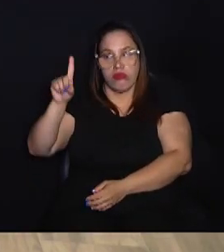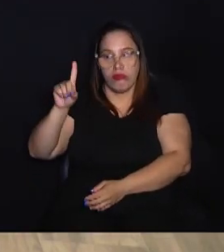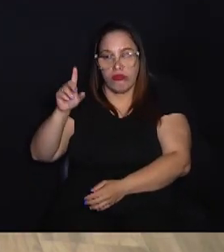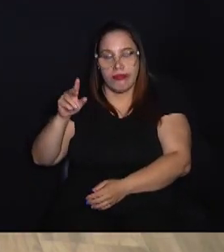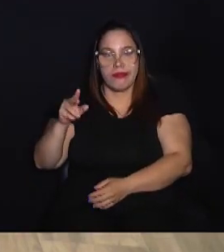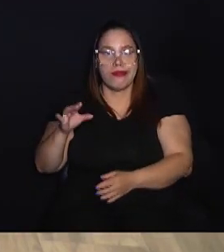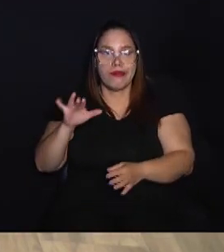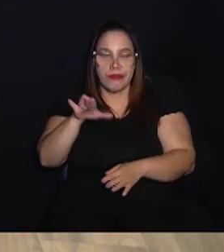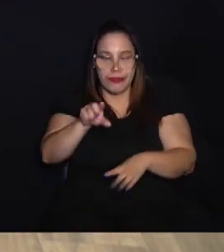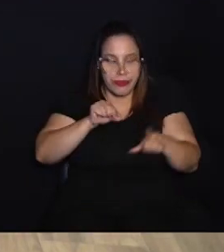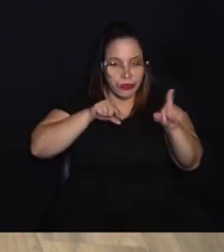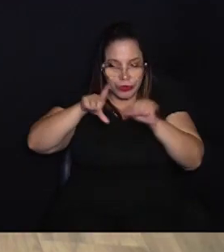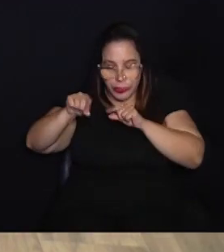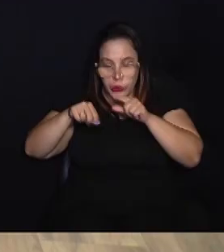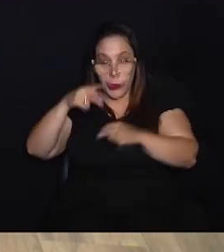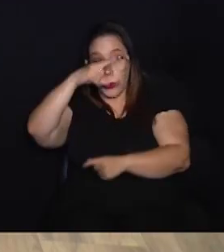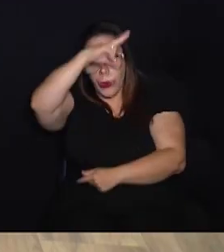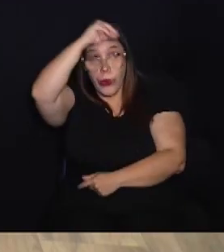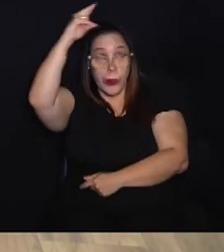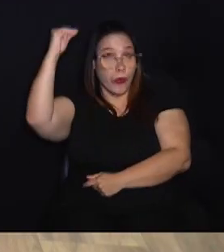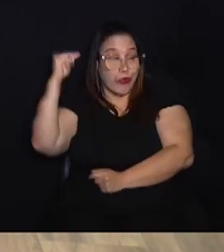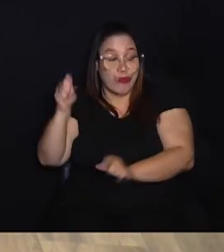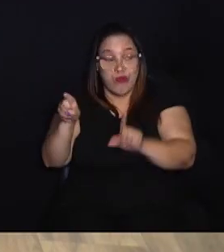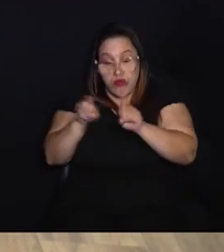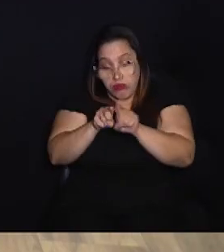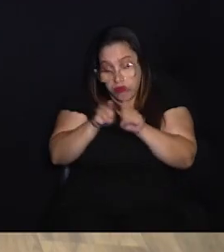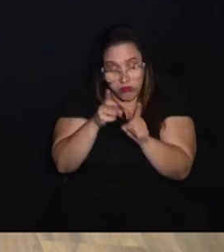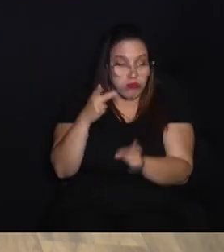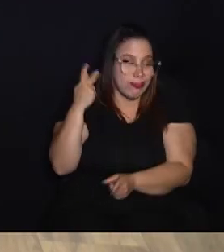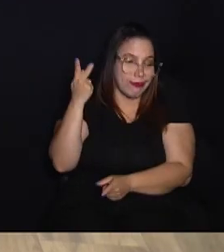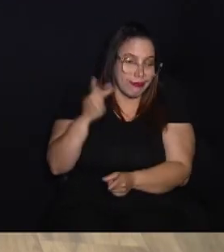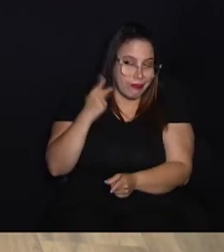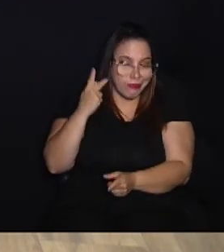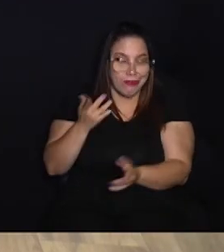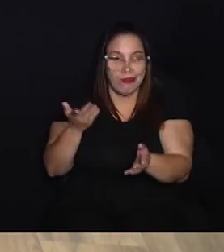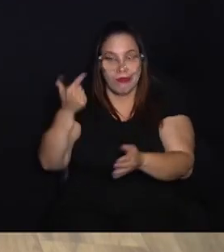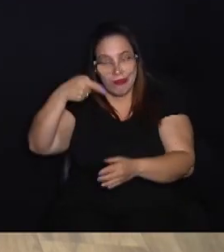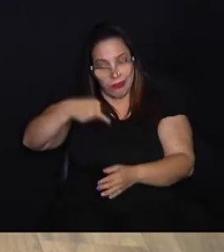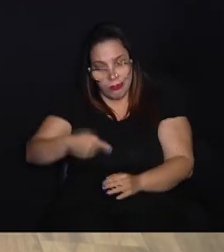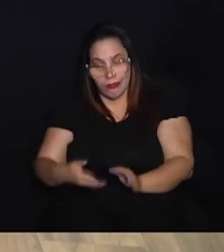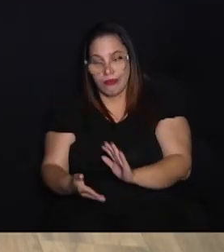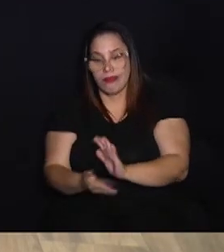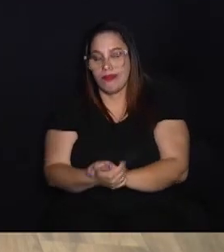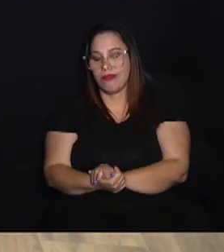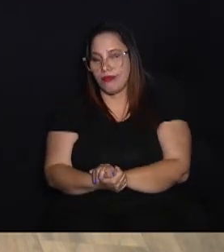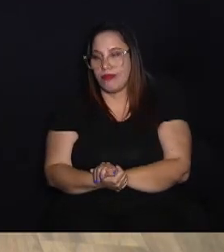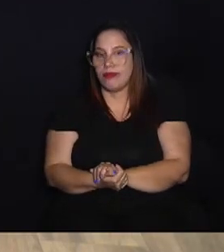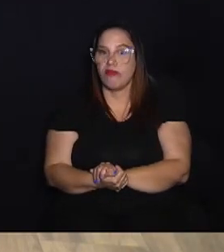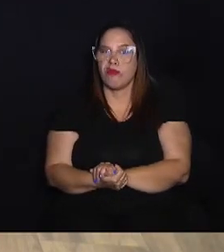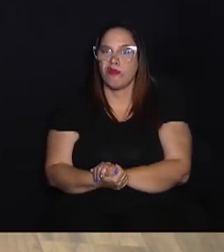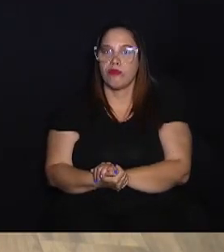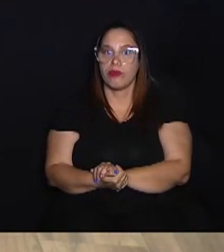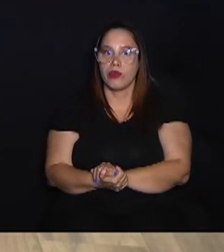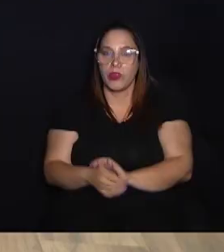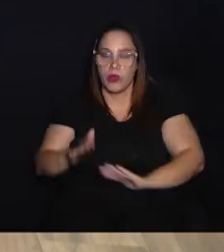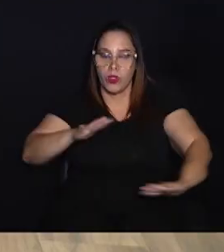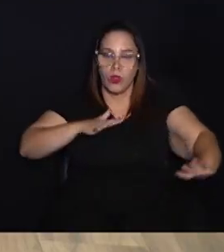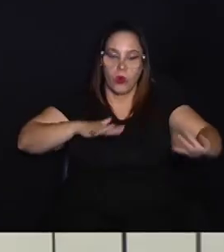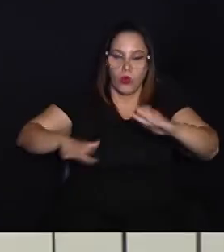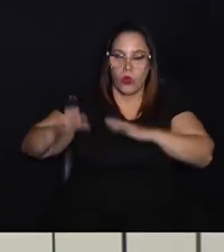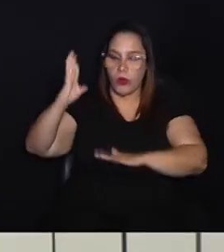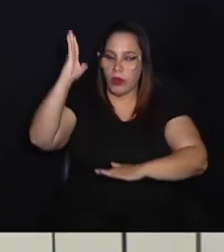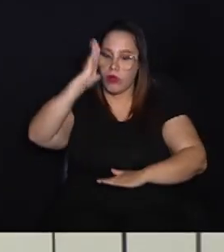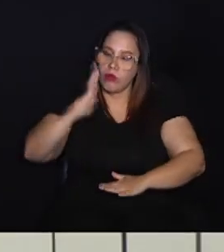eleitores escolherem seus prefeitos e também os seus vereadores aí nos milhares de municípios por todo o